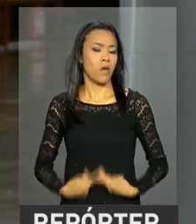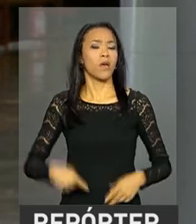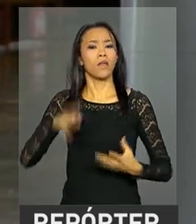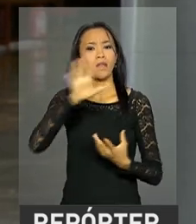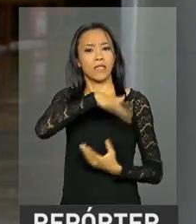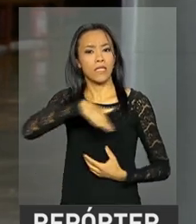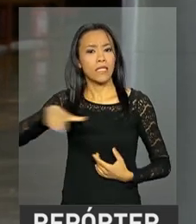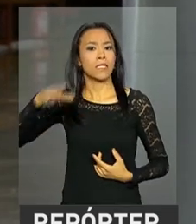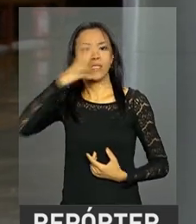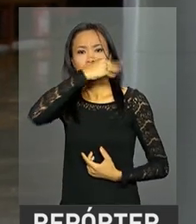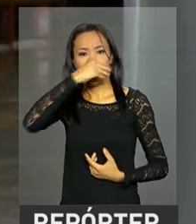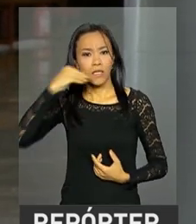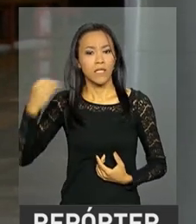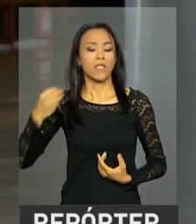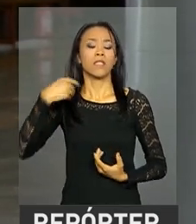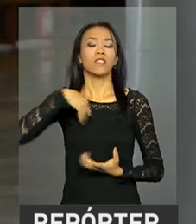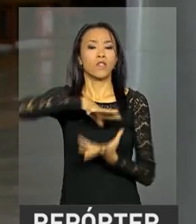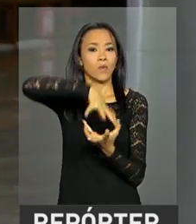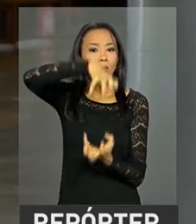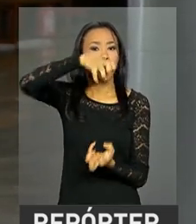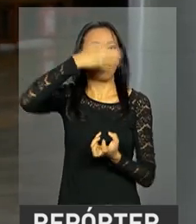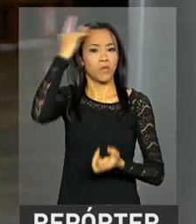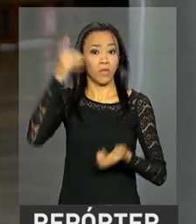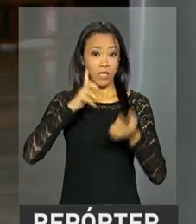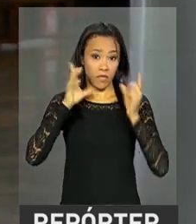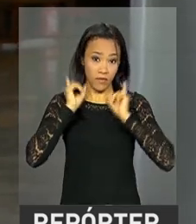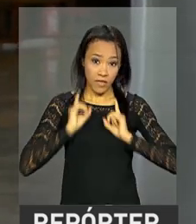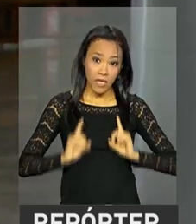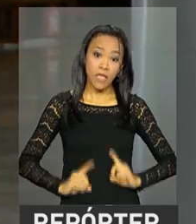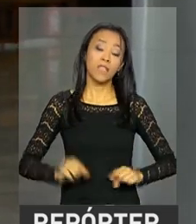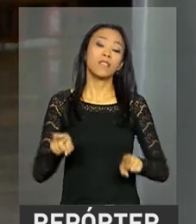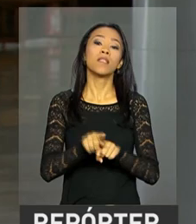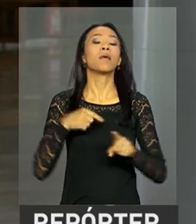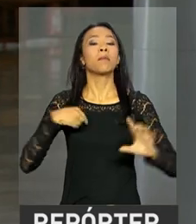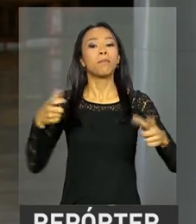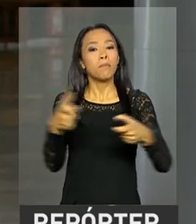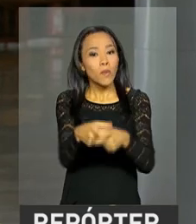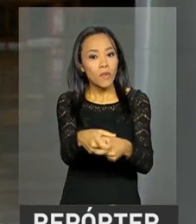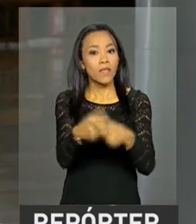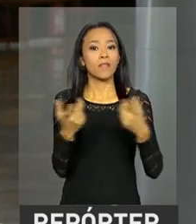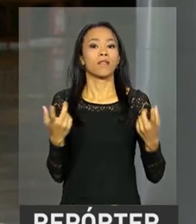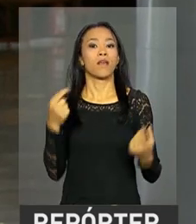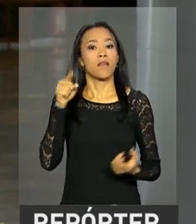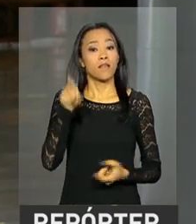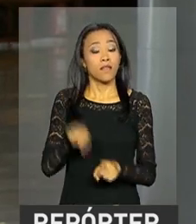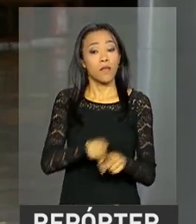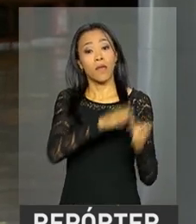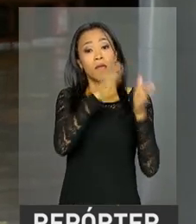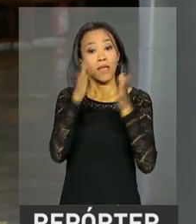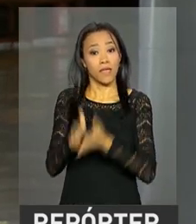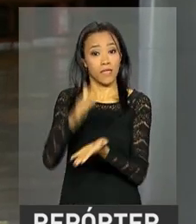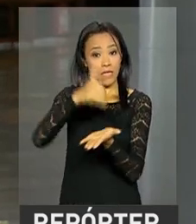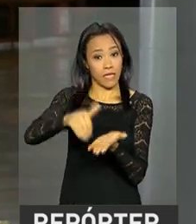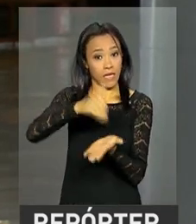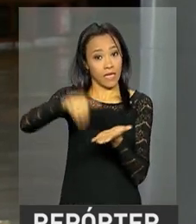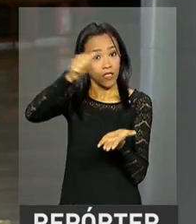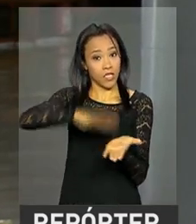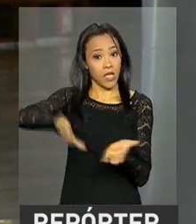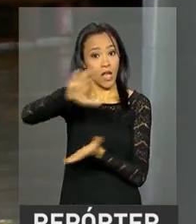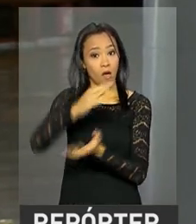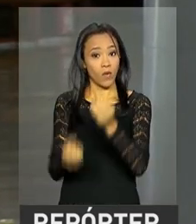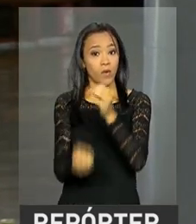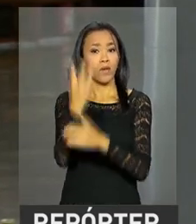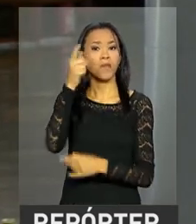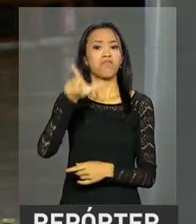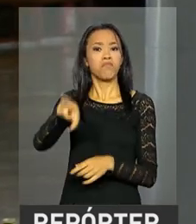Adolescente das pessoas com deficiência e também das minorias a recém-criada Secretaria Geral da presidência da república terá